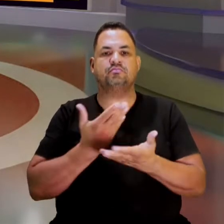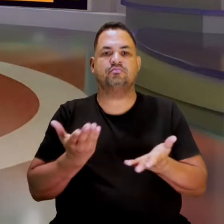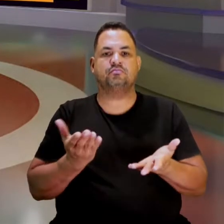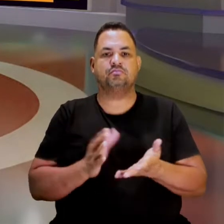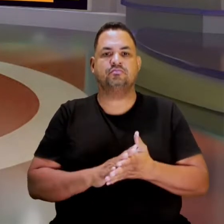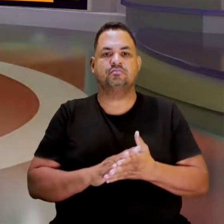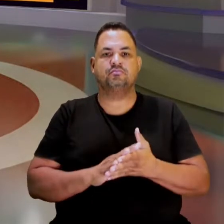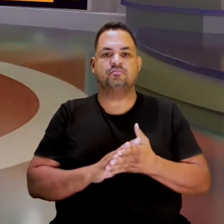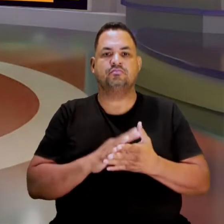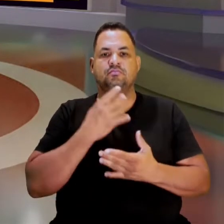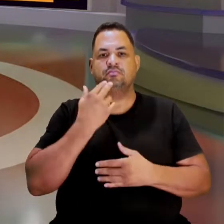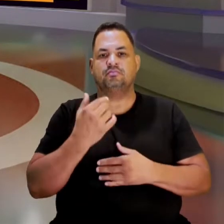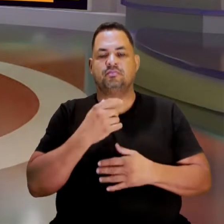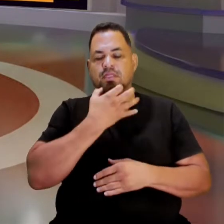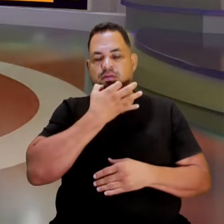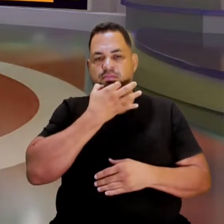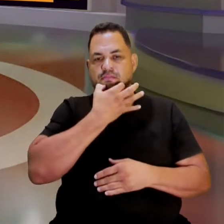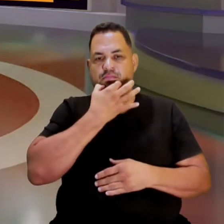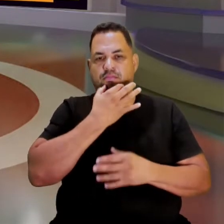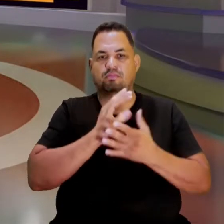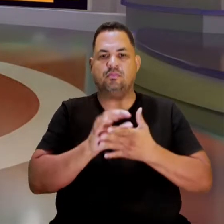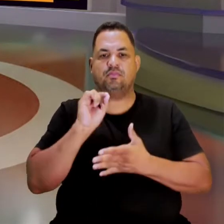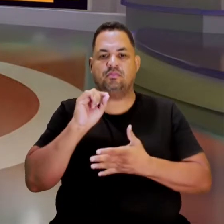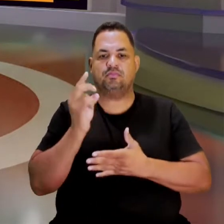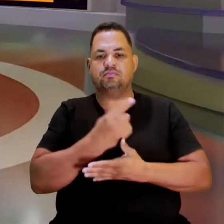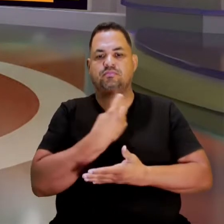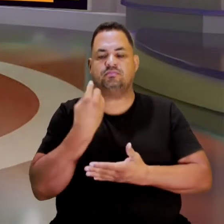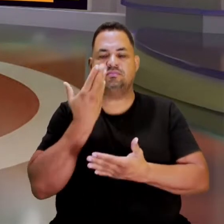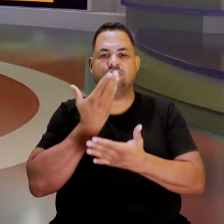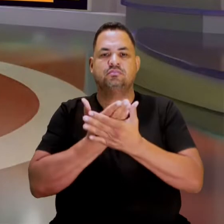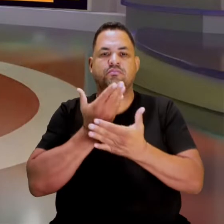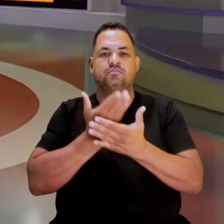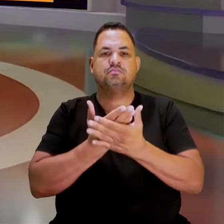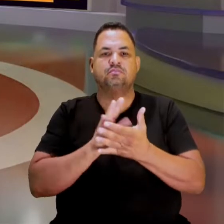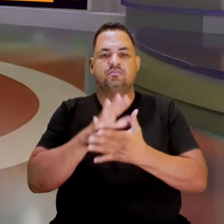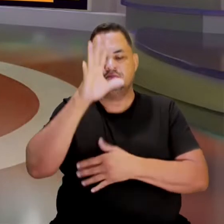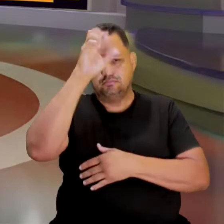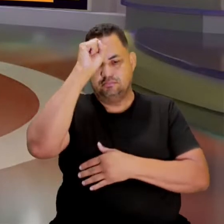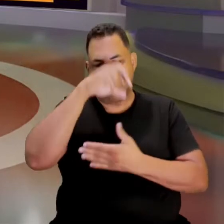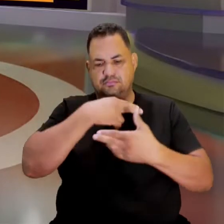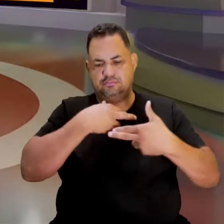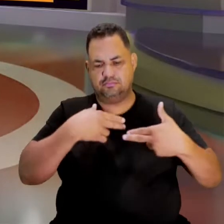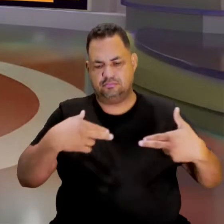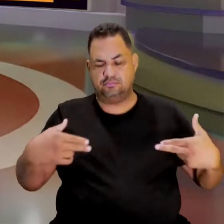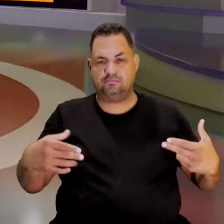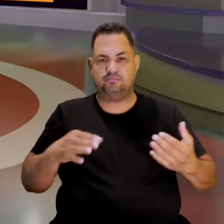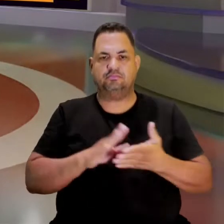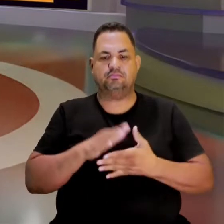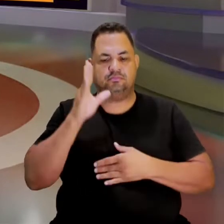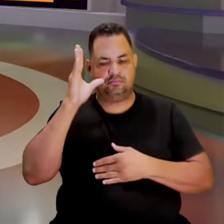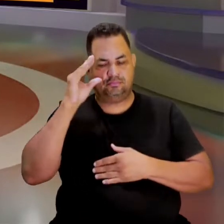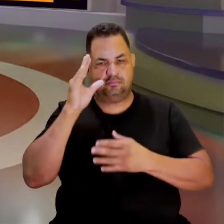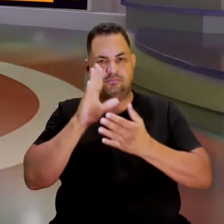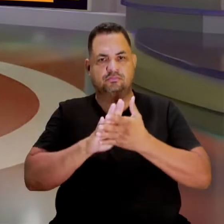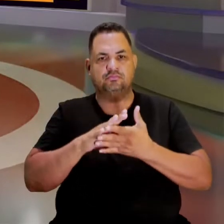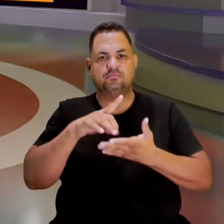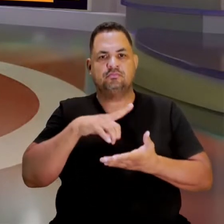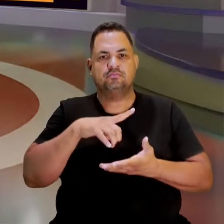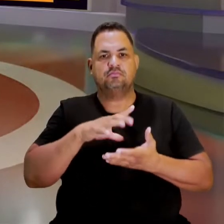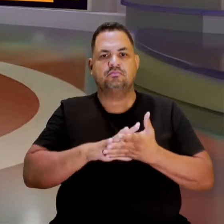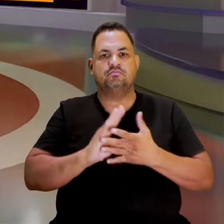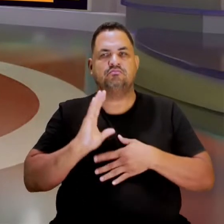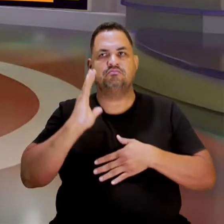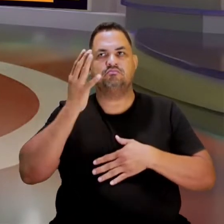a língua inglesa. E aí, o que a gente vai fazer nessa unidade 3? Vamos aprender muitas coisas interessantes, muitos tempos